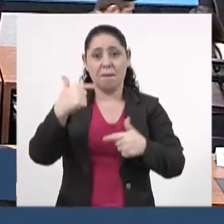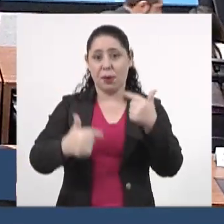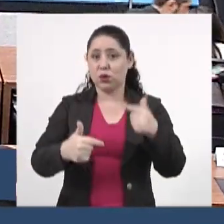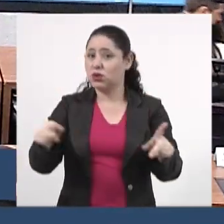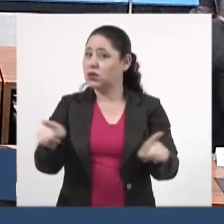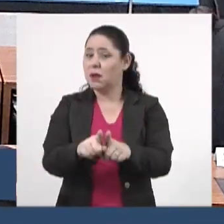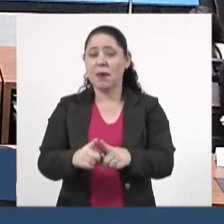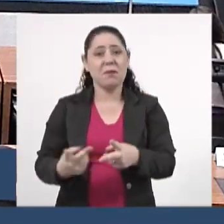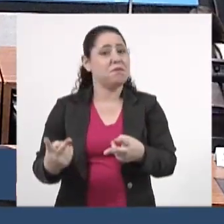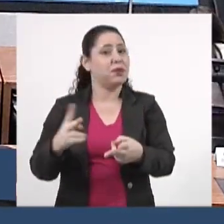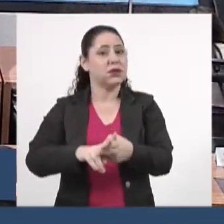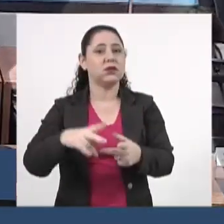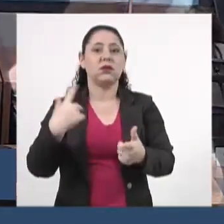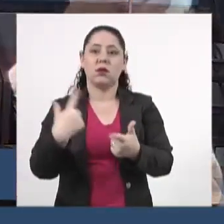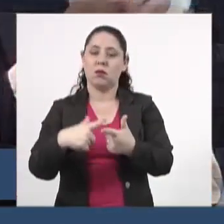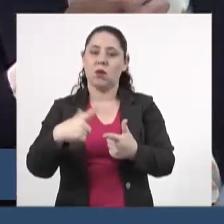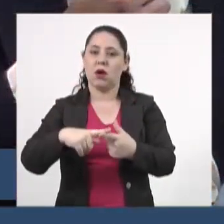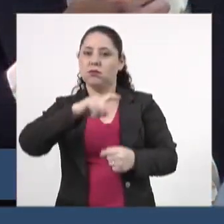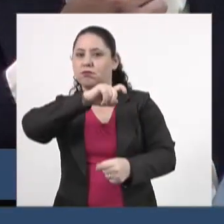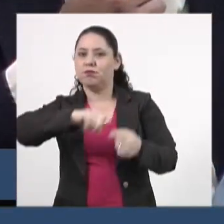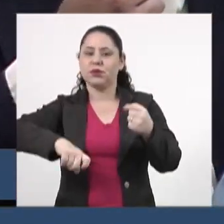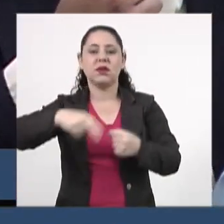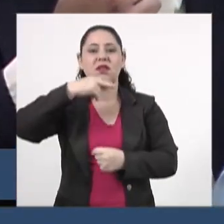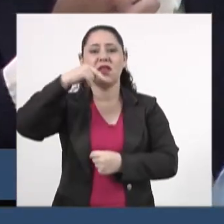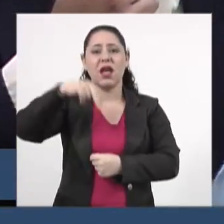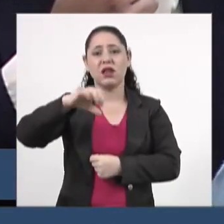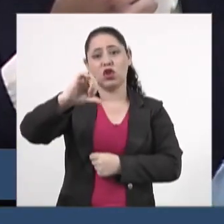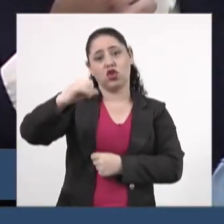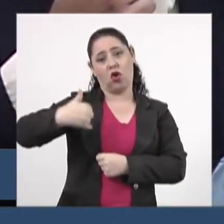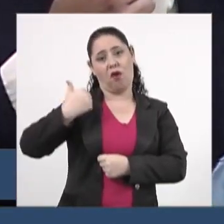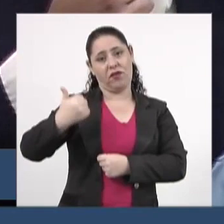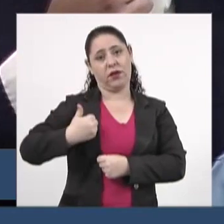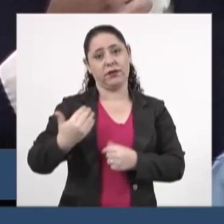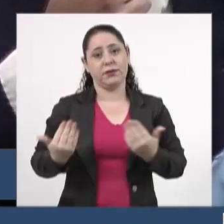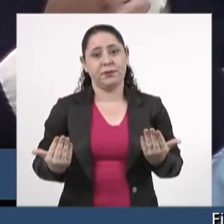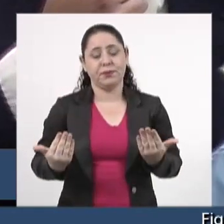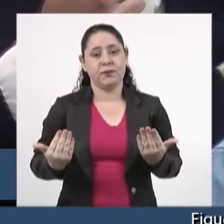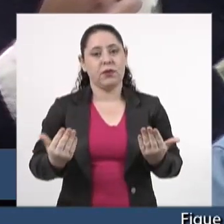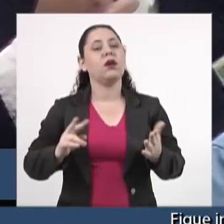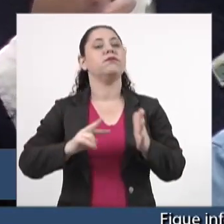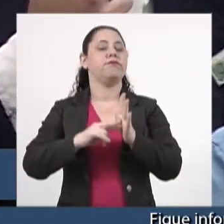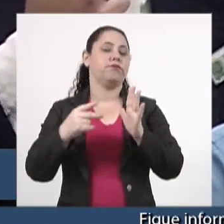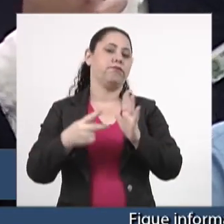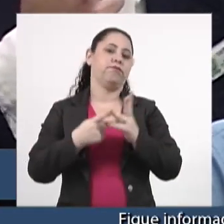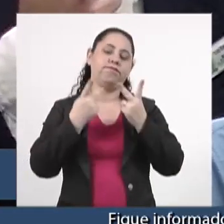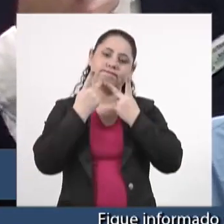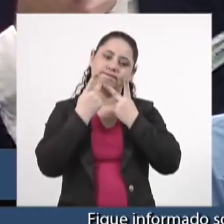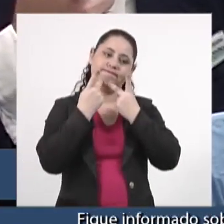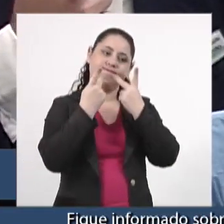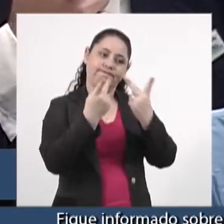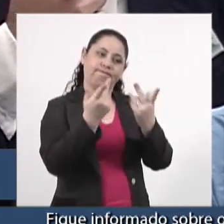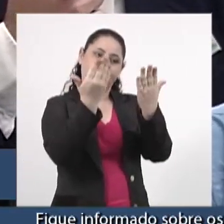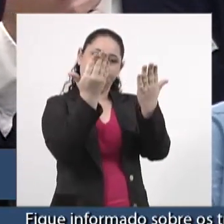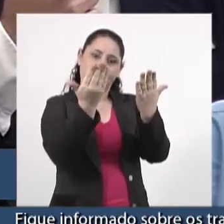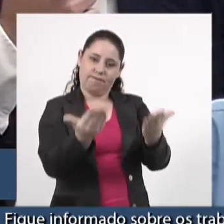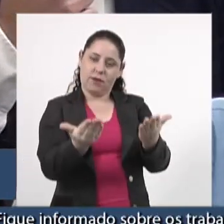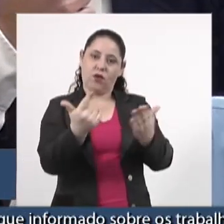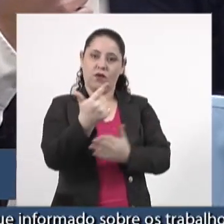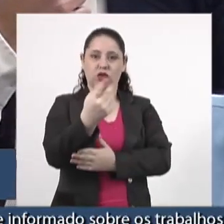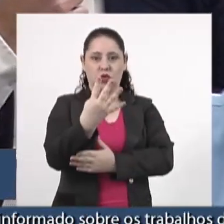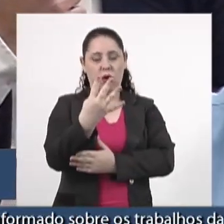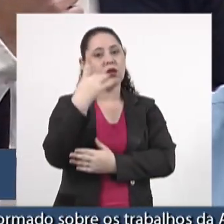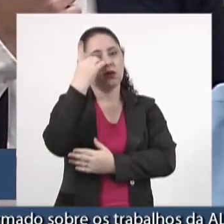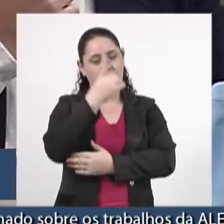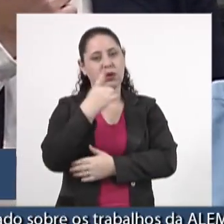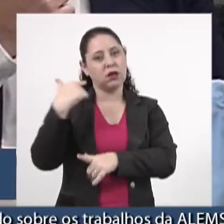político preso, porque esse abusou de uma neta de 9 anos de idade. Então, nesse sentido, quero dizer a Vossa Senhoria que esta casa, os 24